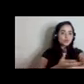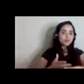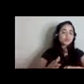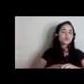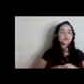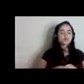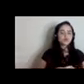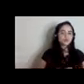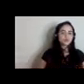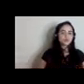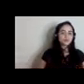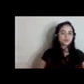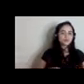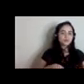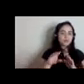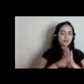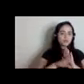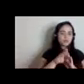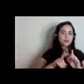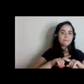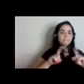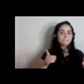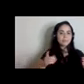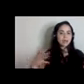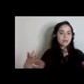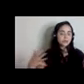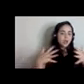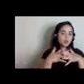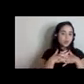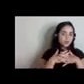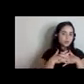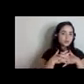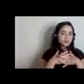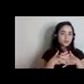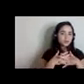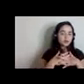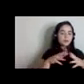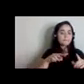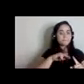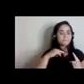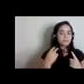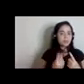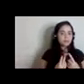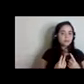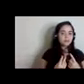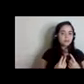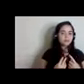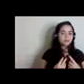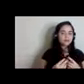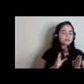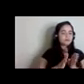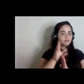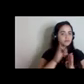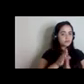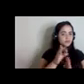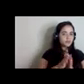outra, mas justamente pensar esse entrecruzamento de perspectivas orientadas